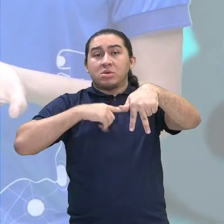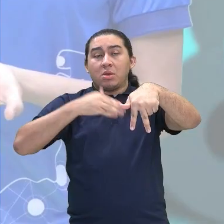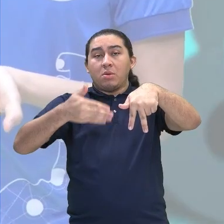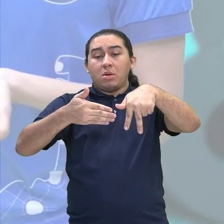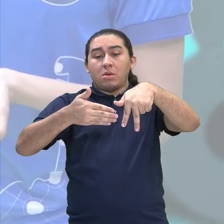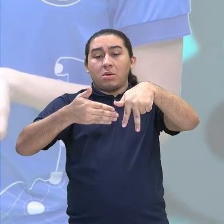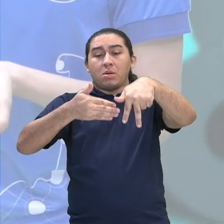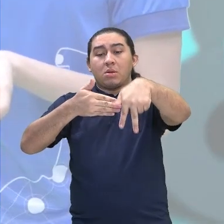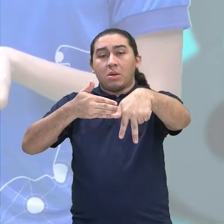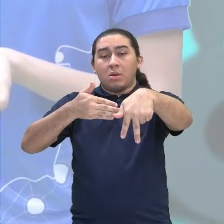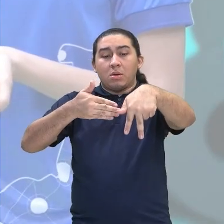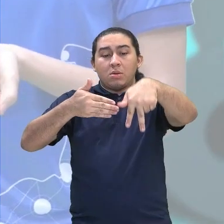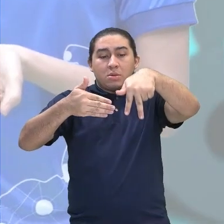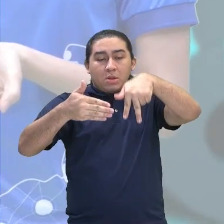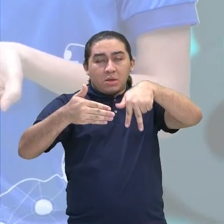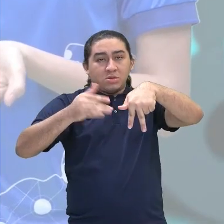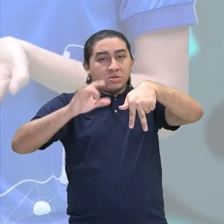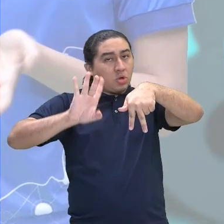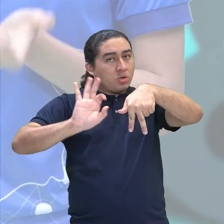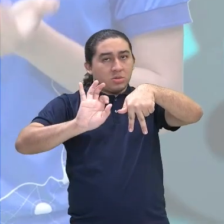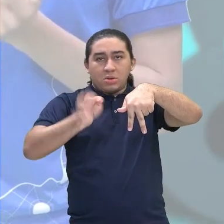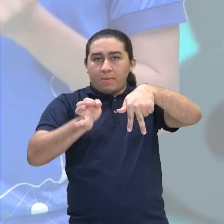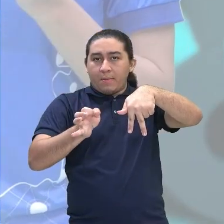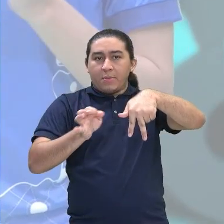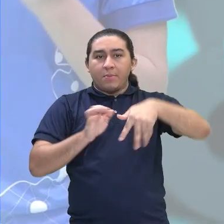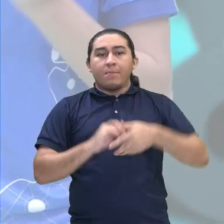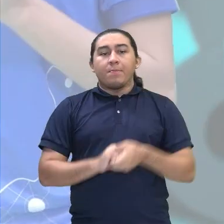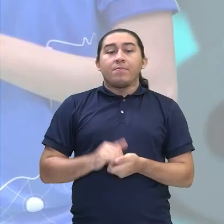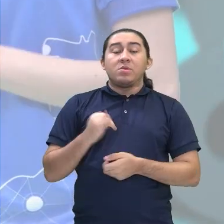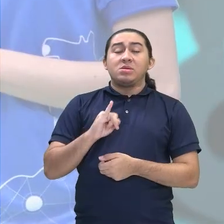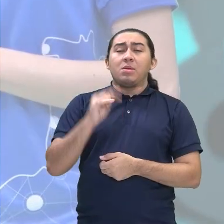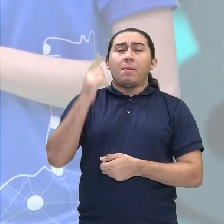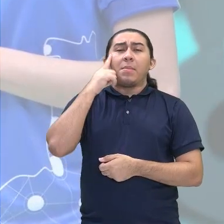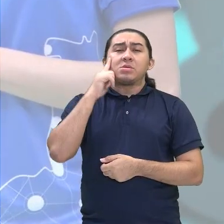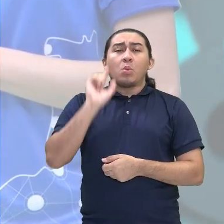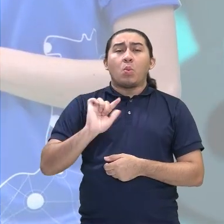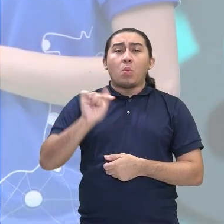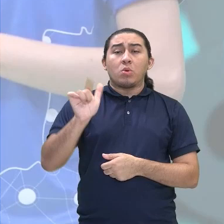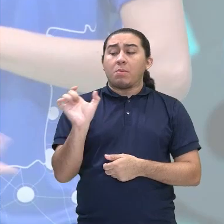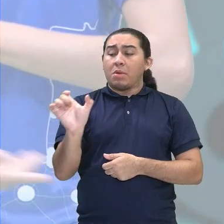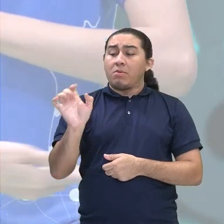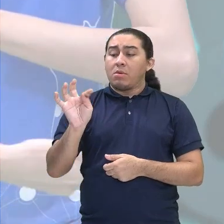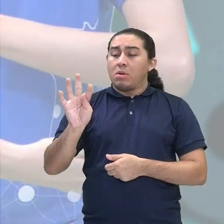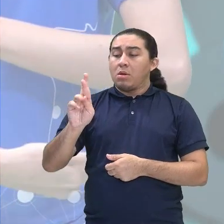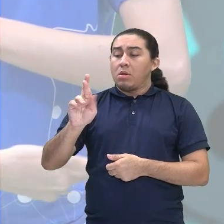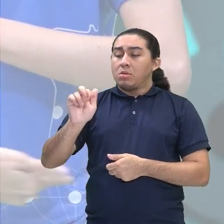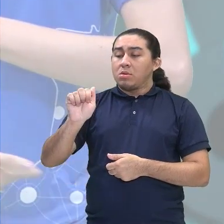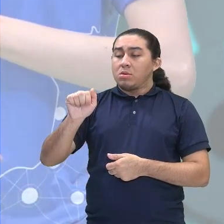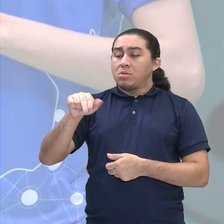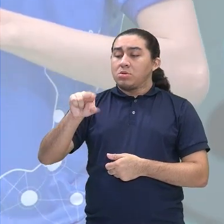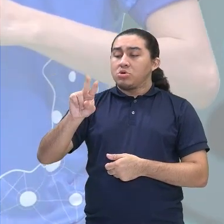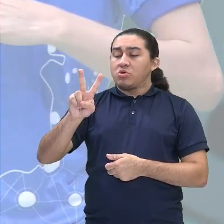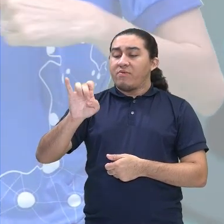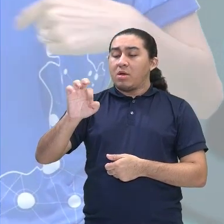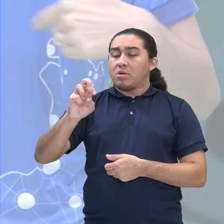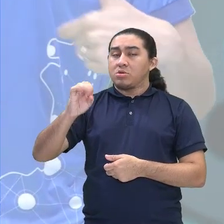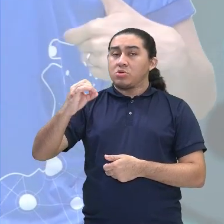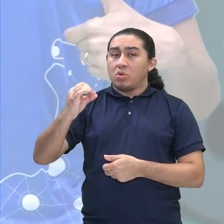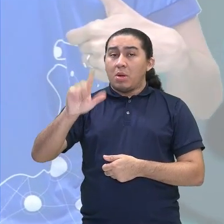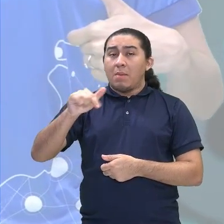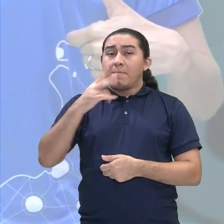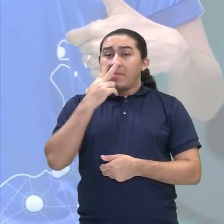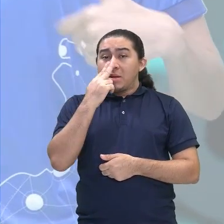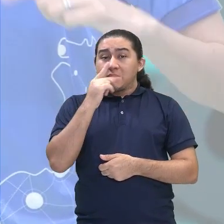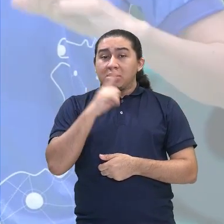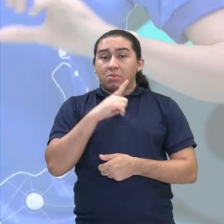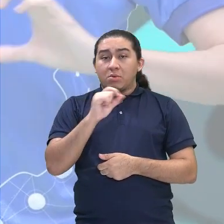frente ou para trás. E quando eu falo plano transverso, é como se tivesse uma linha cortando ao